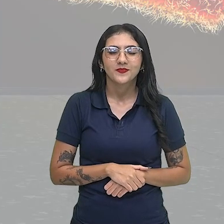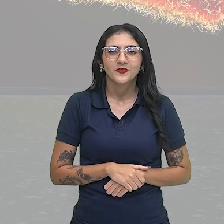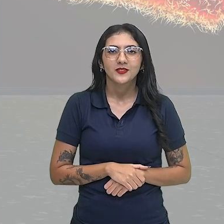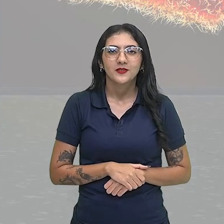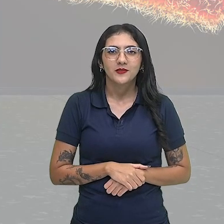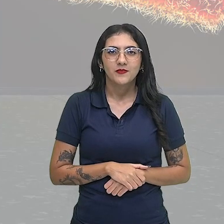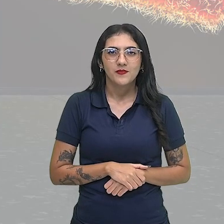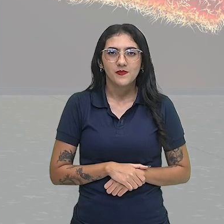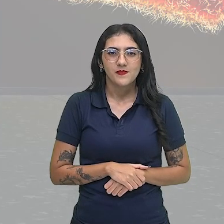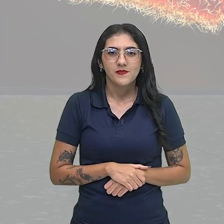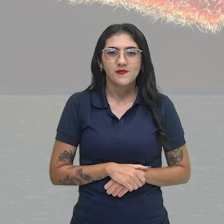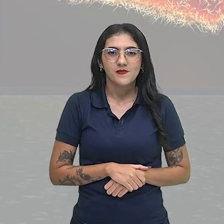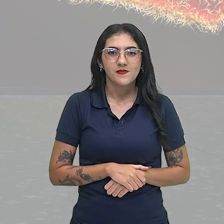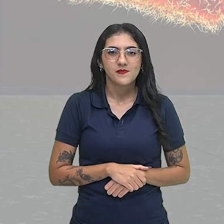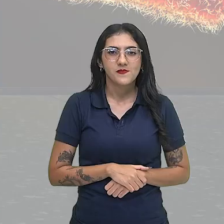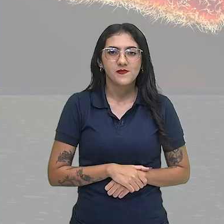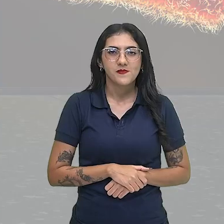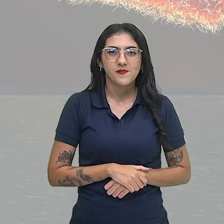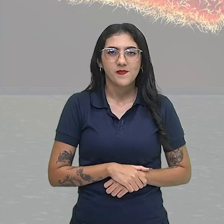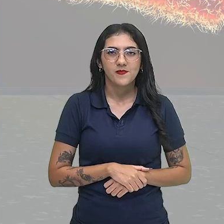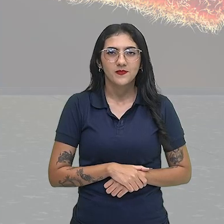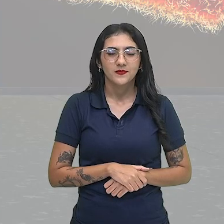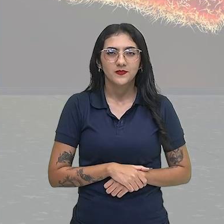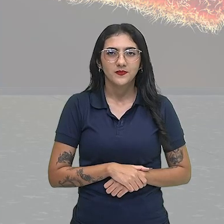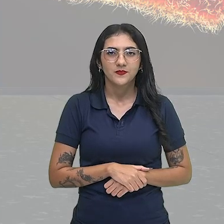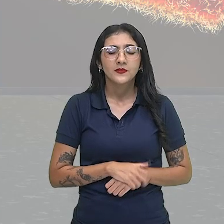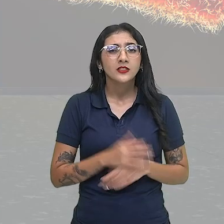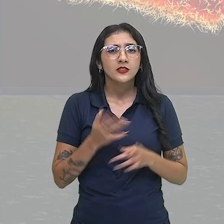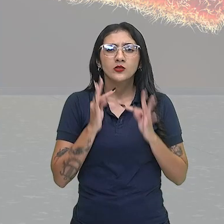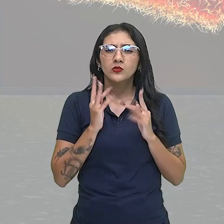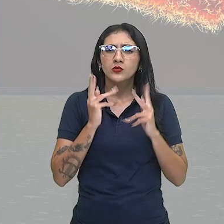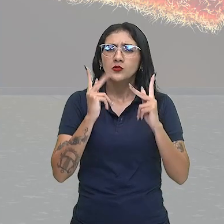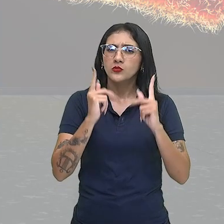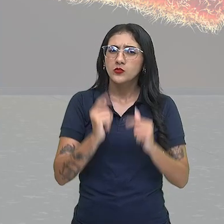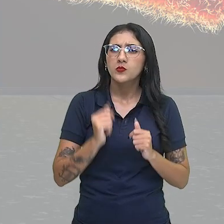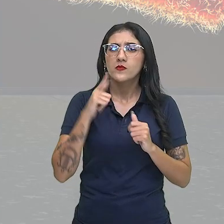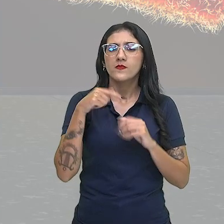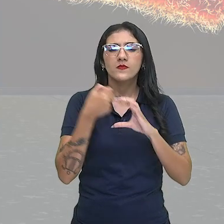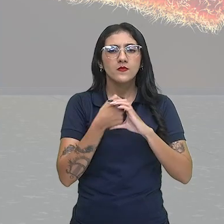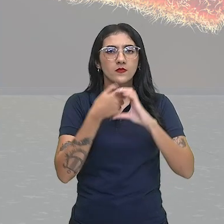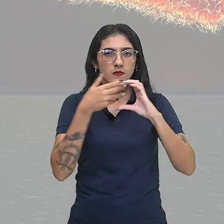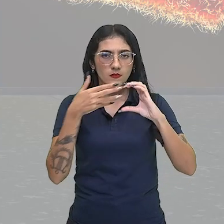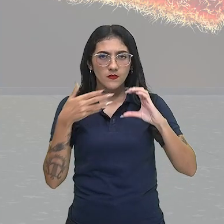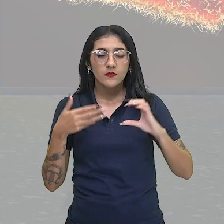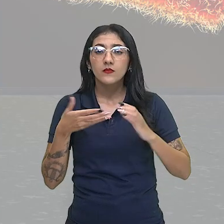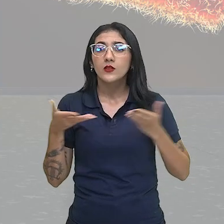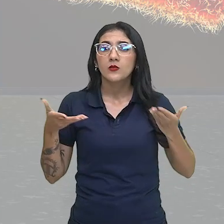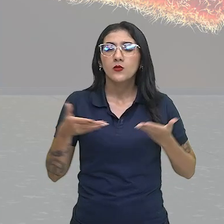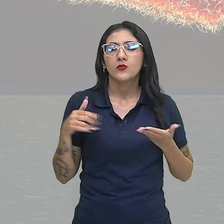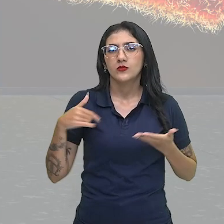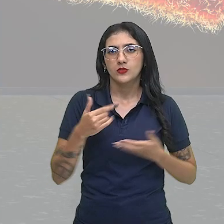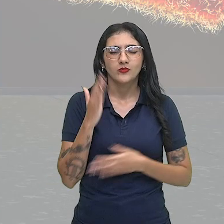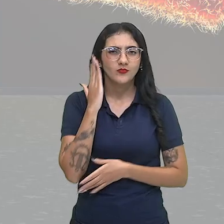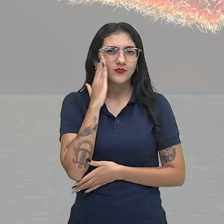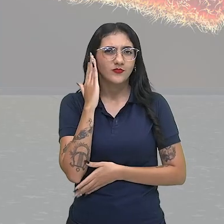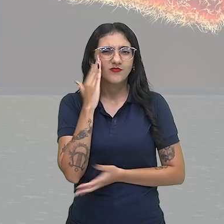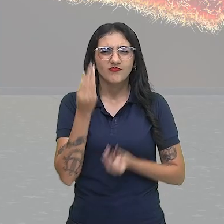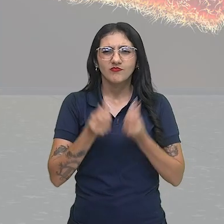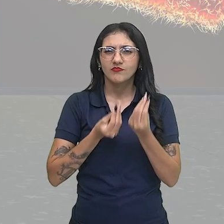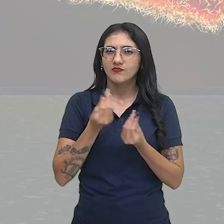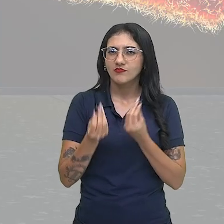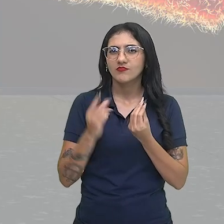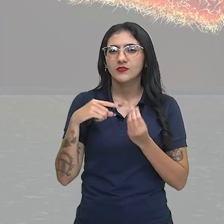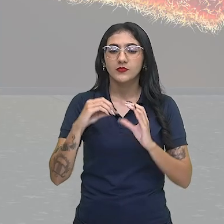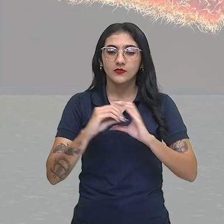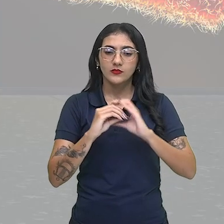Continuando, dentre todos esses grupos que eu acabei de falar para vocês, nós vamos compreender como a célula ela